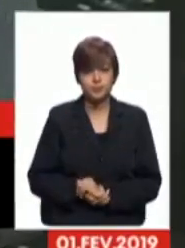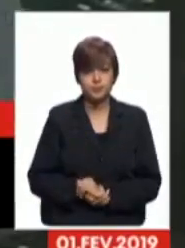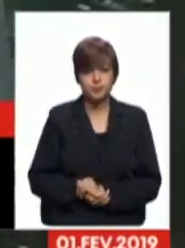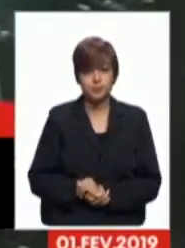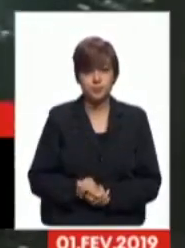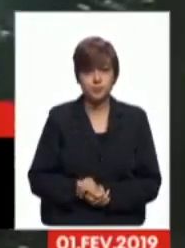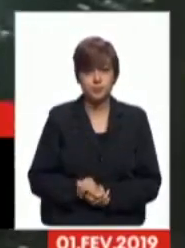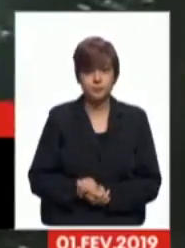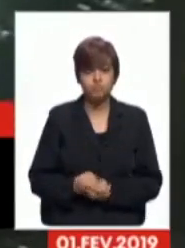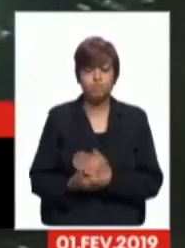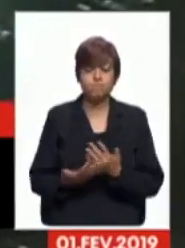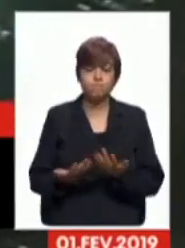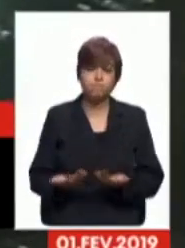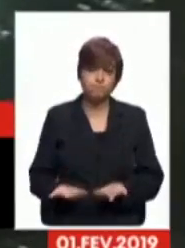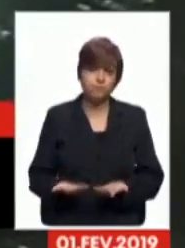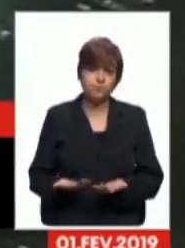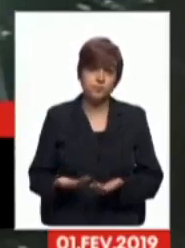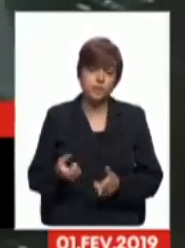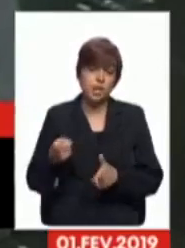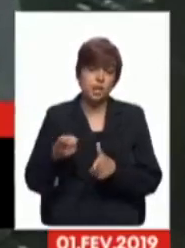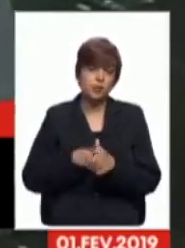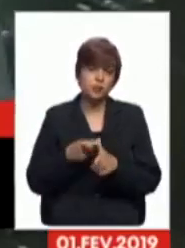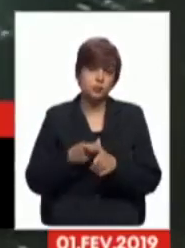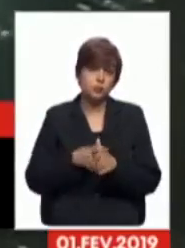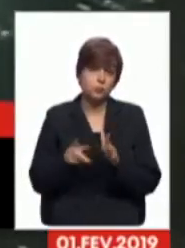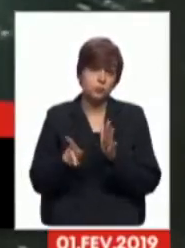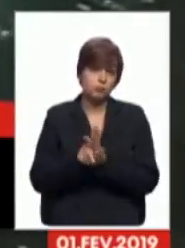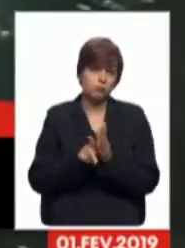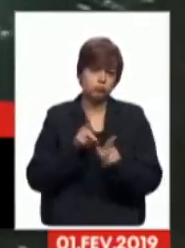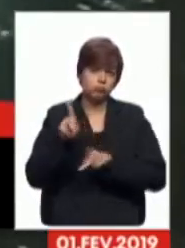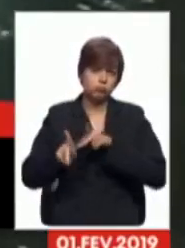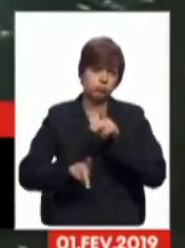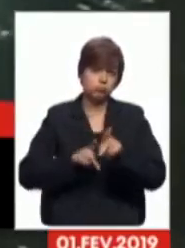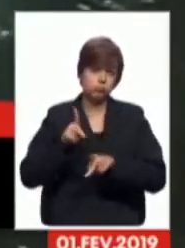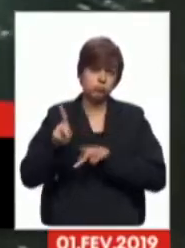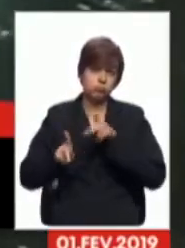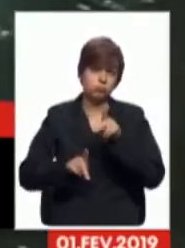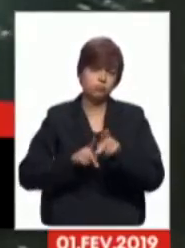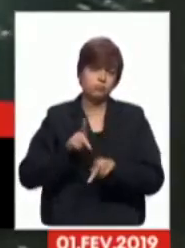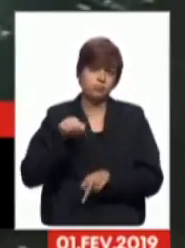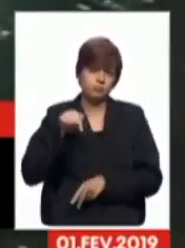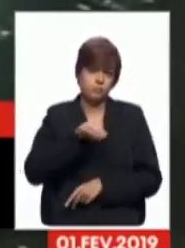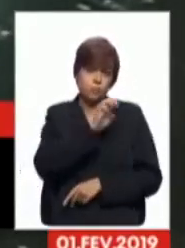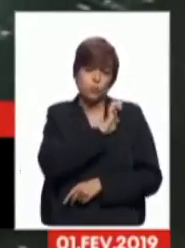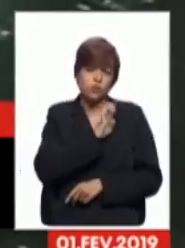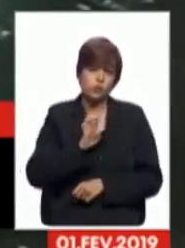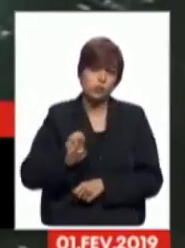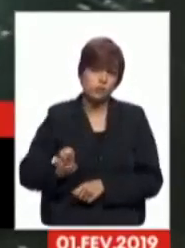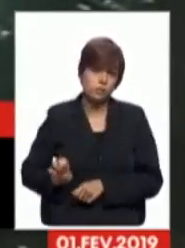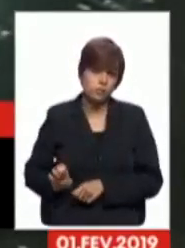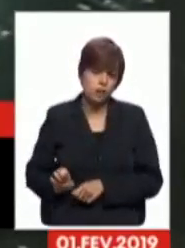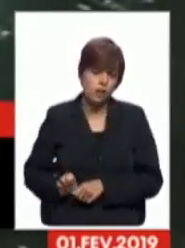No tocante à dívida pública estadual, em 31 de dezembro, o endividamento